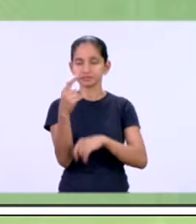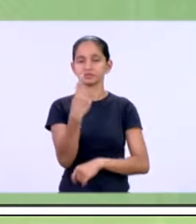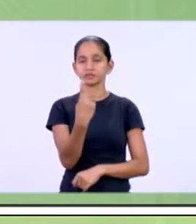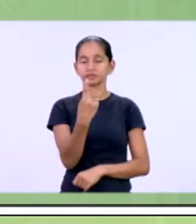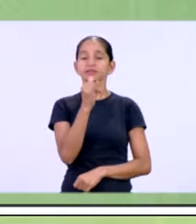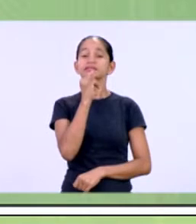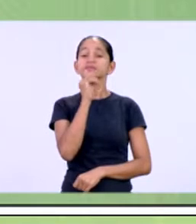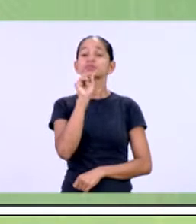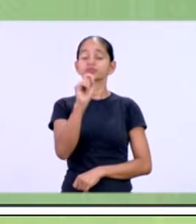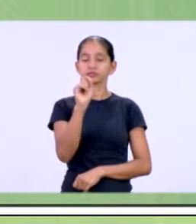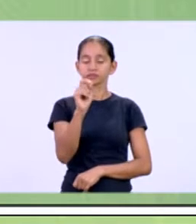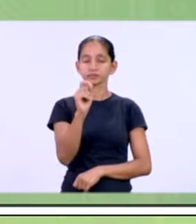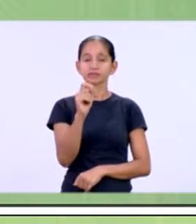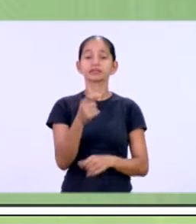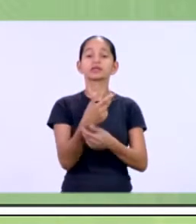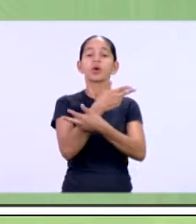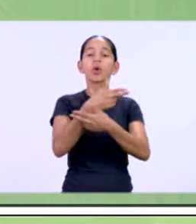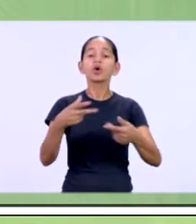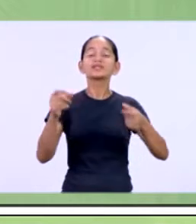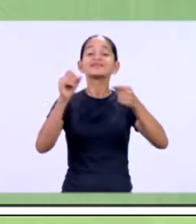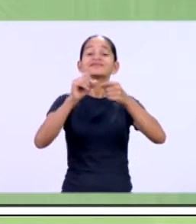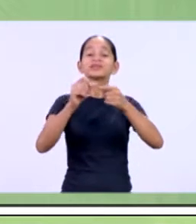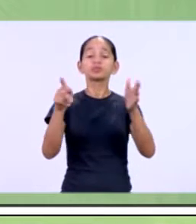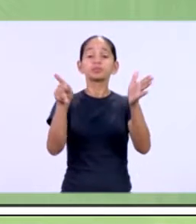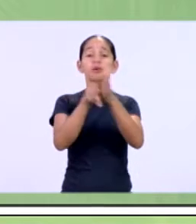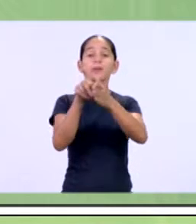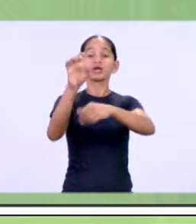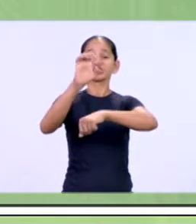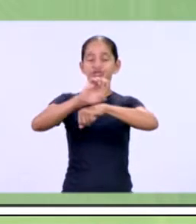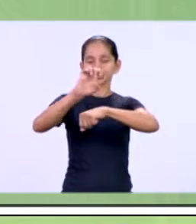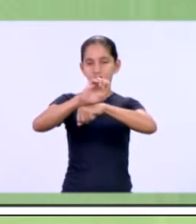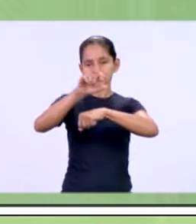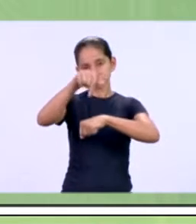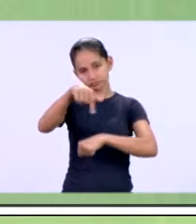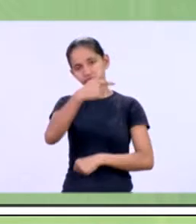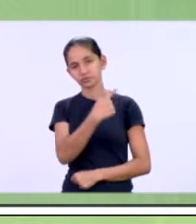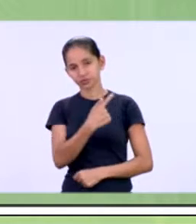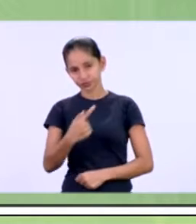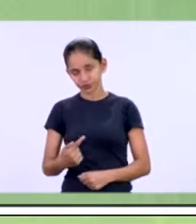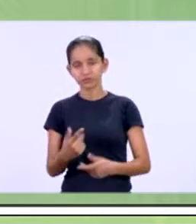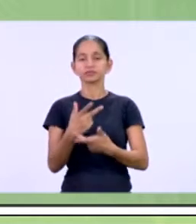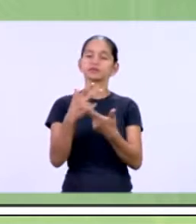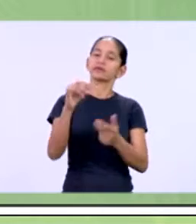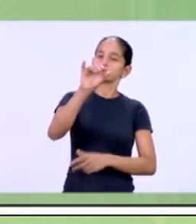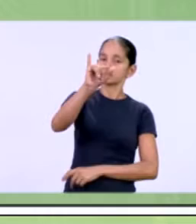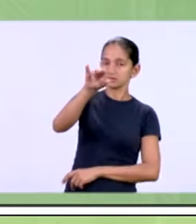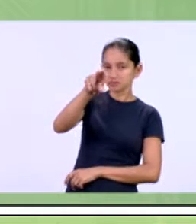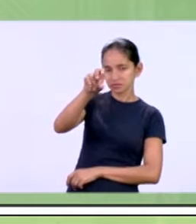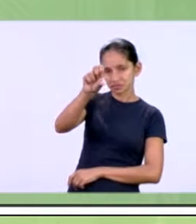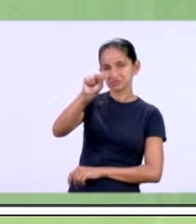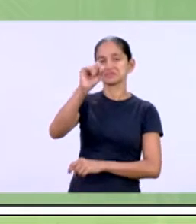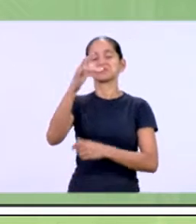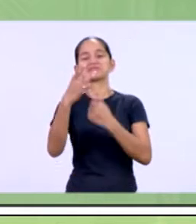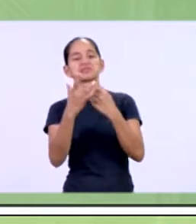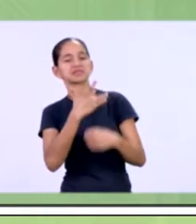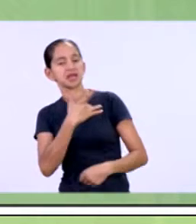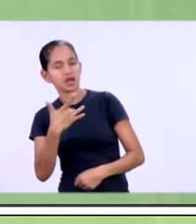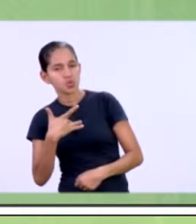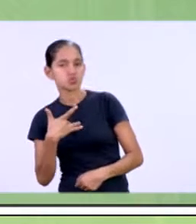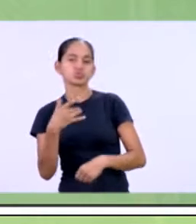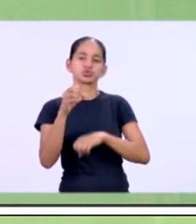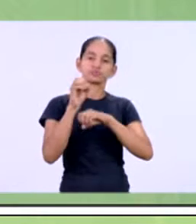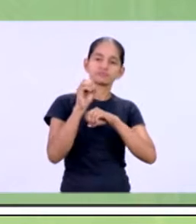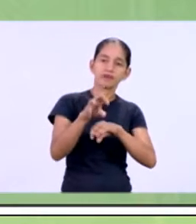ó, serviços prestados pelo Estado, né? Previdência social, educação, saúde,